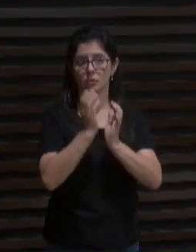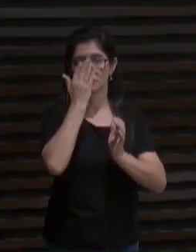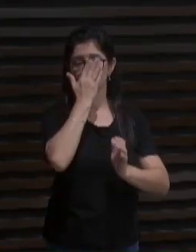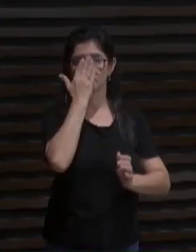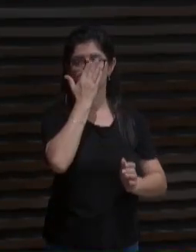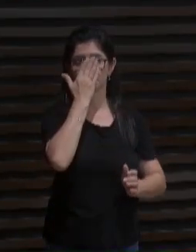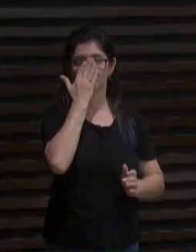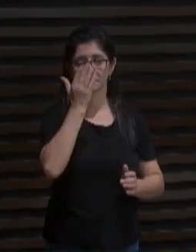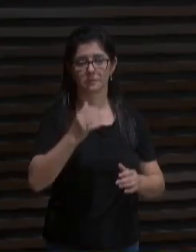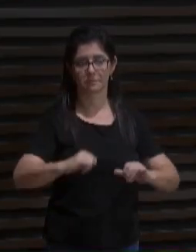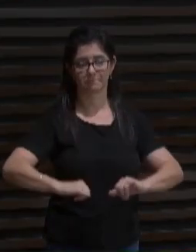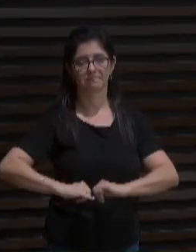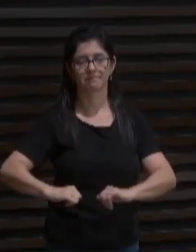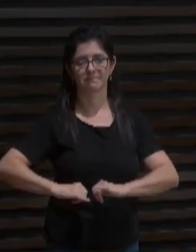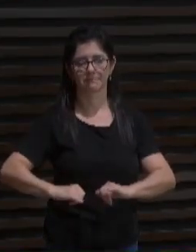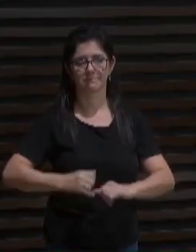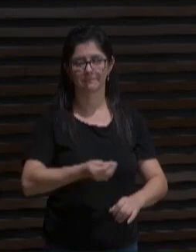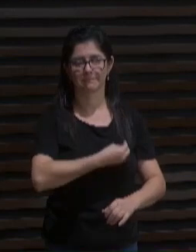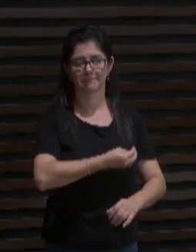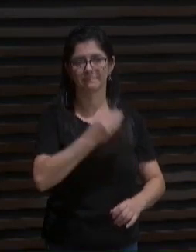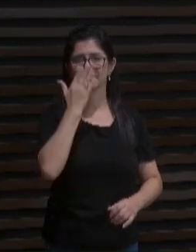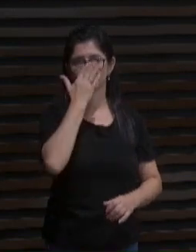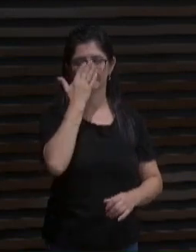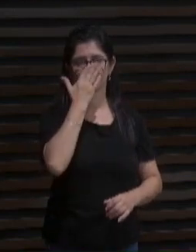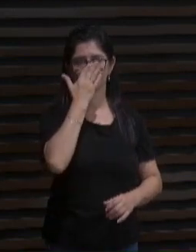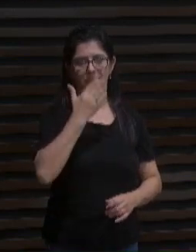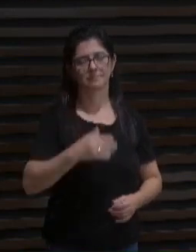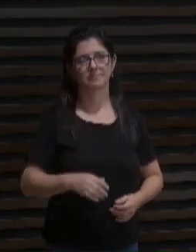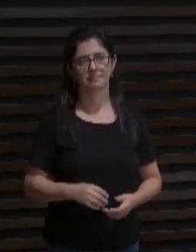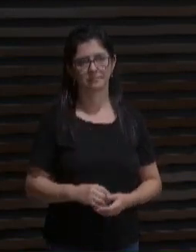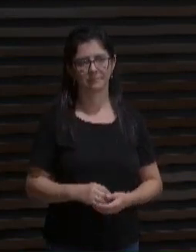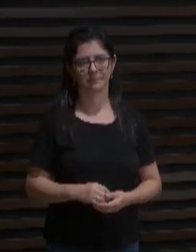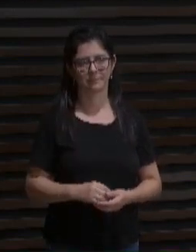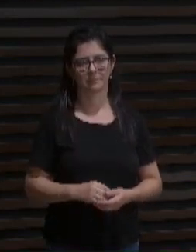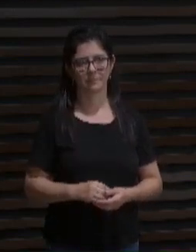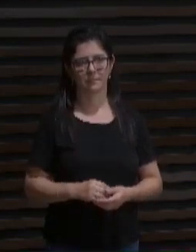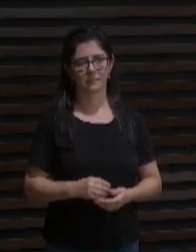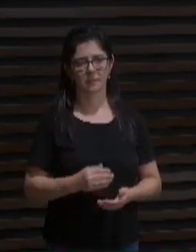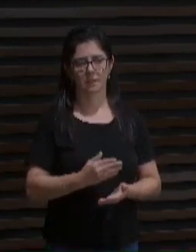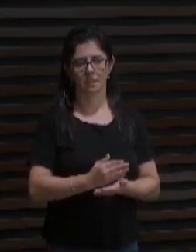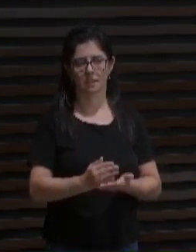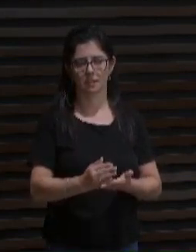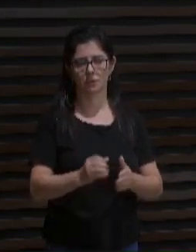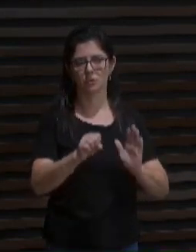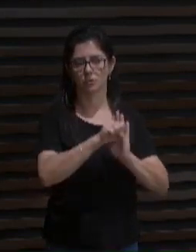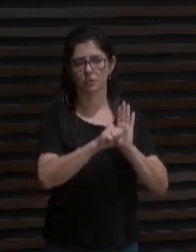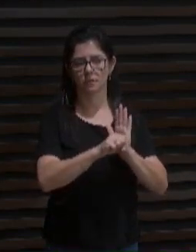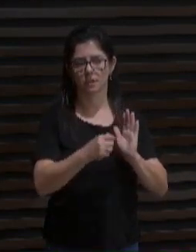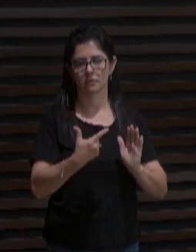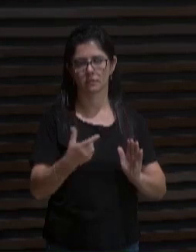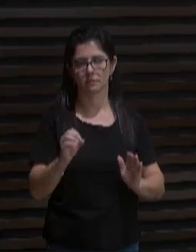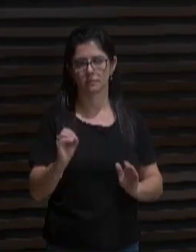sofrendo naquela vida, prostituição, início do século XX. Aí ele olhou para elas